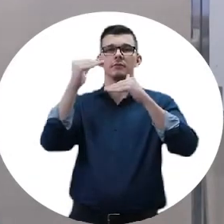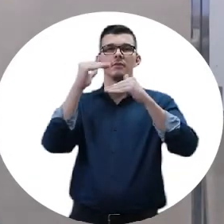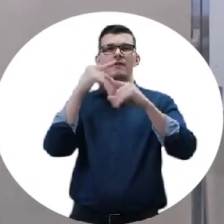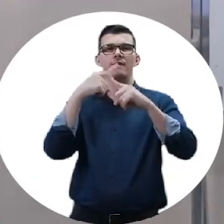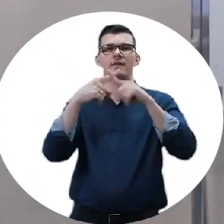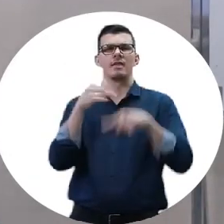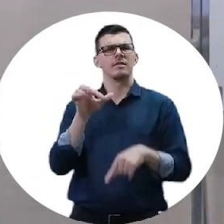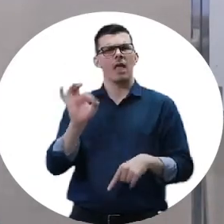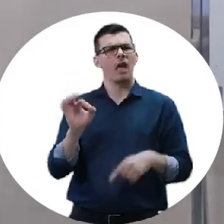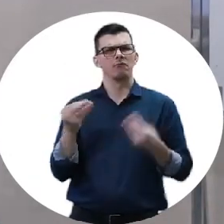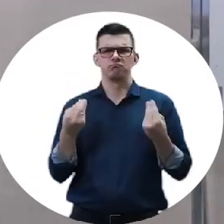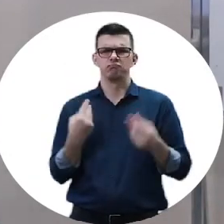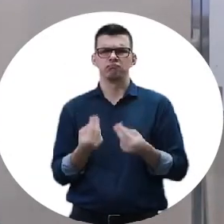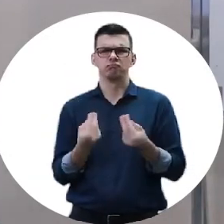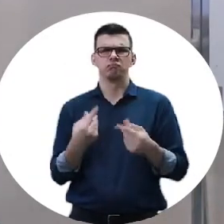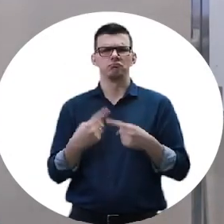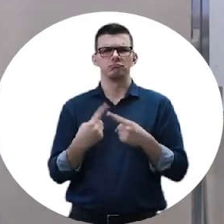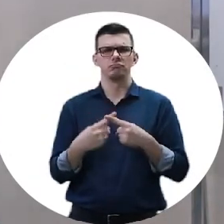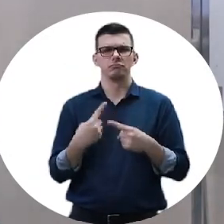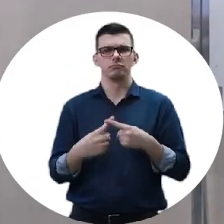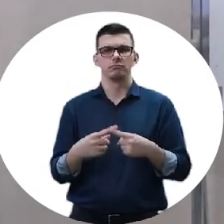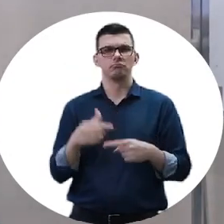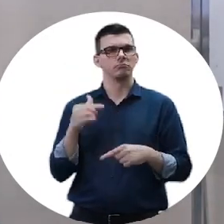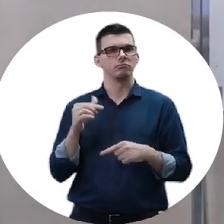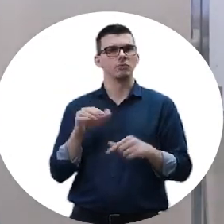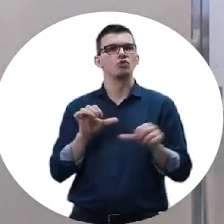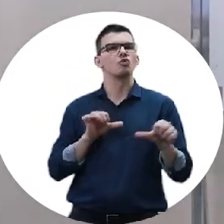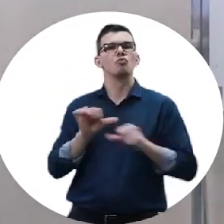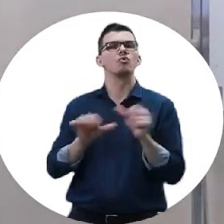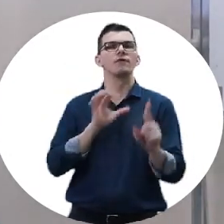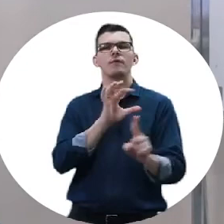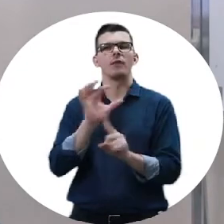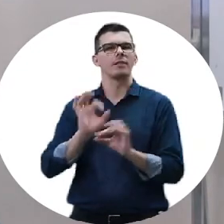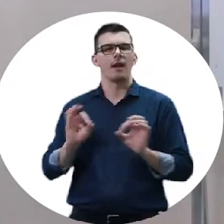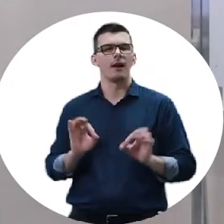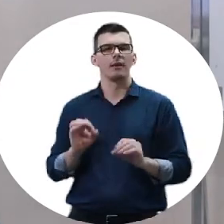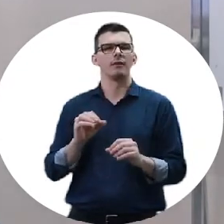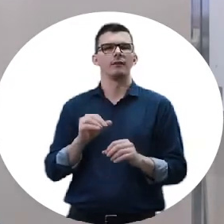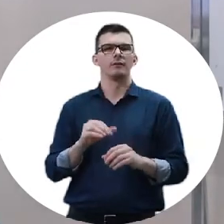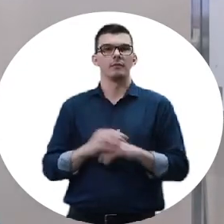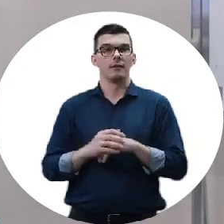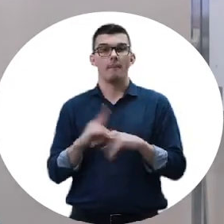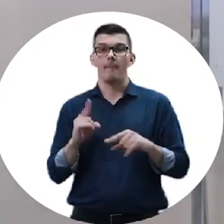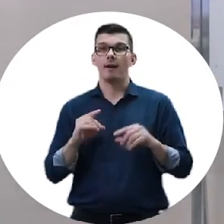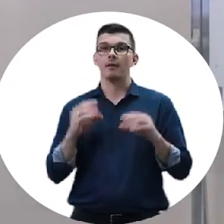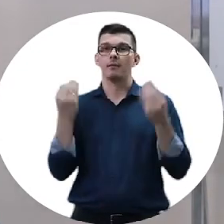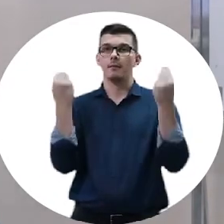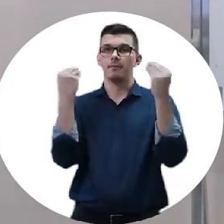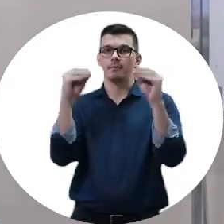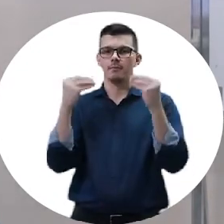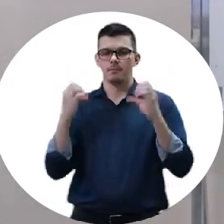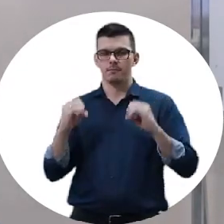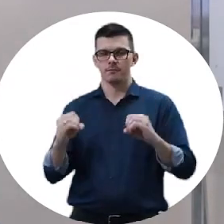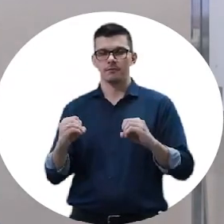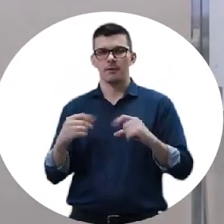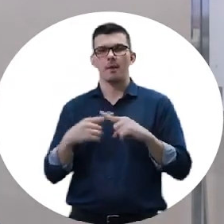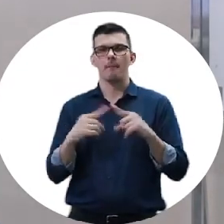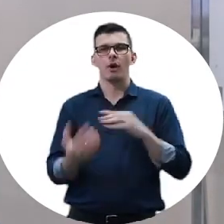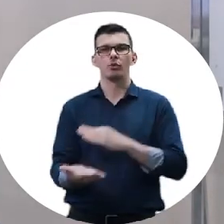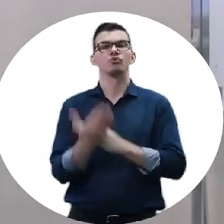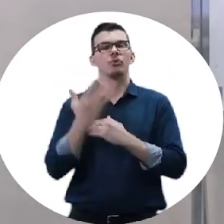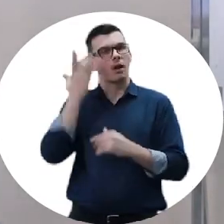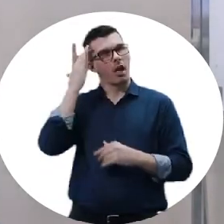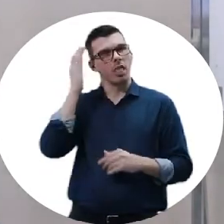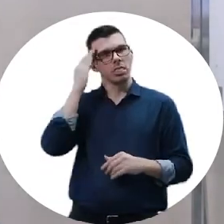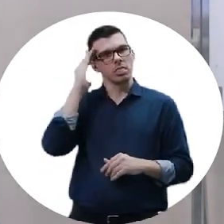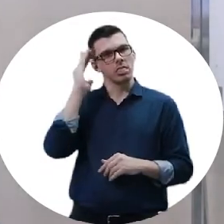Ed? 10 dividido por 10 dá 1, não muda nada. 10 dividido por 10 é 1, não muda nada, não estou mudando nada naquela conta. Mas estou facilitando a minha